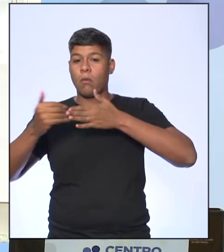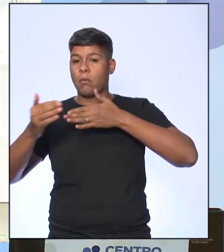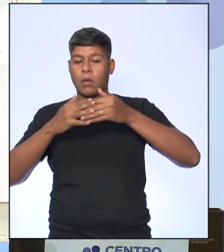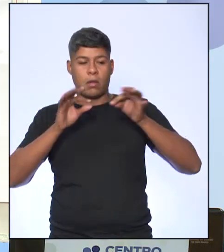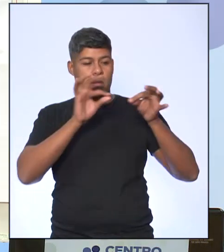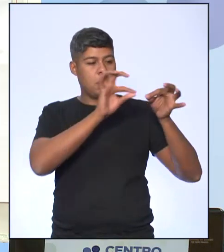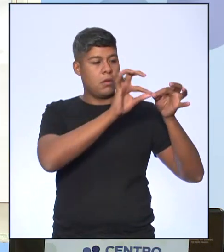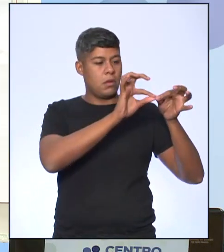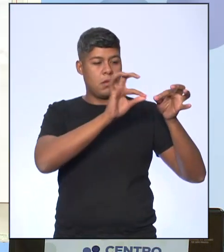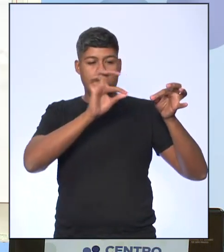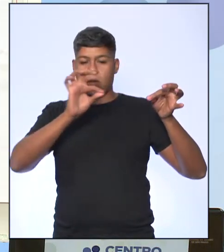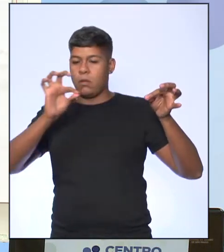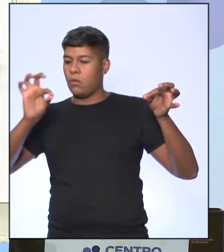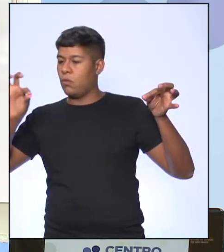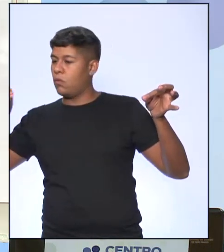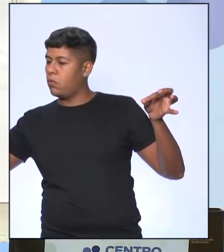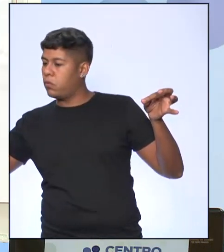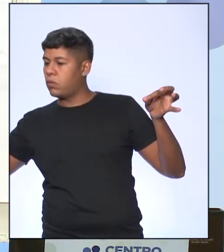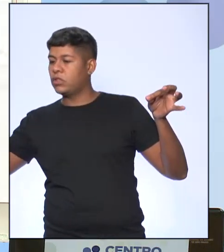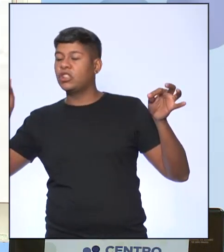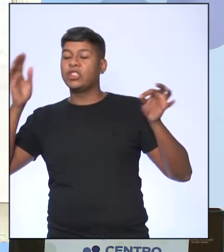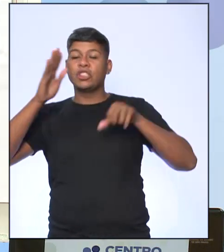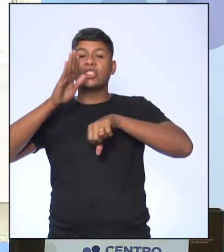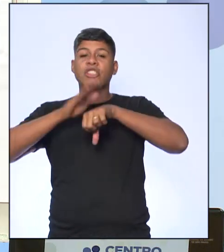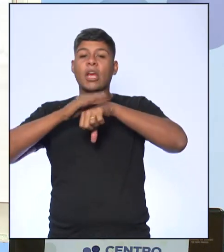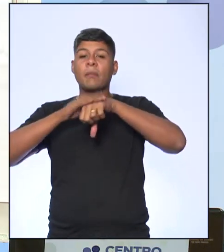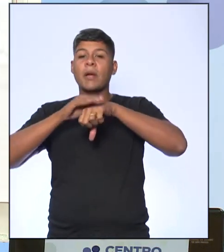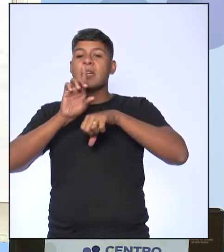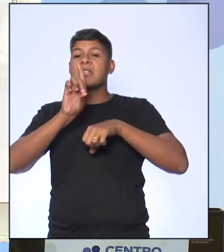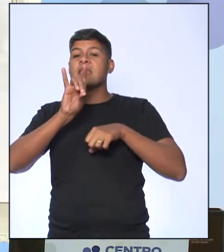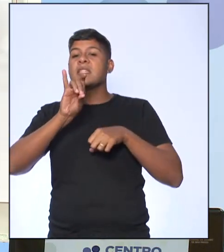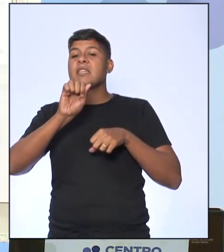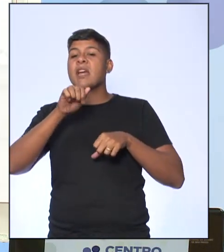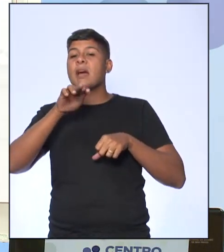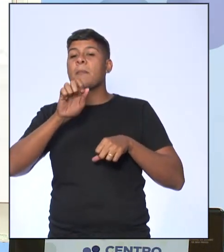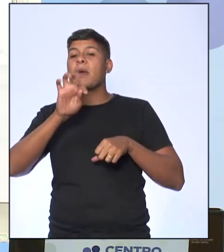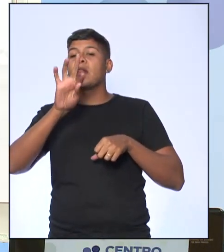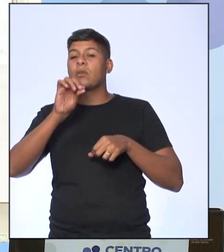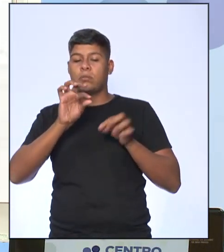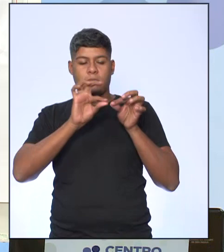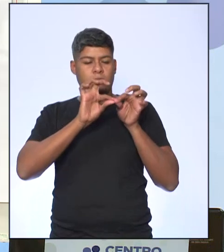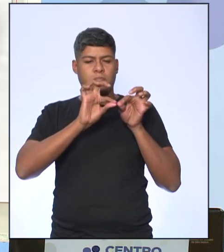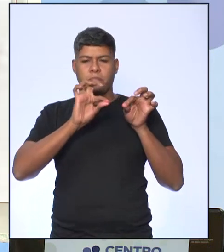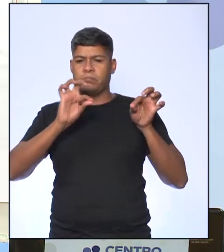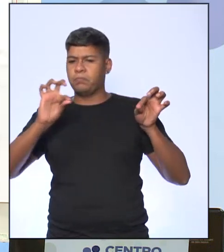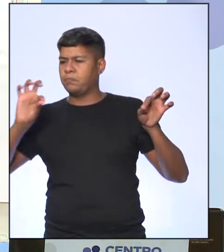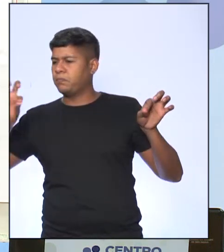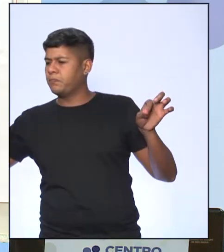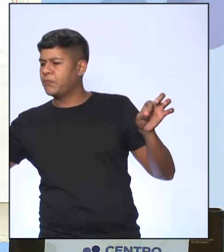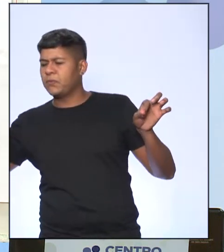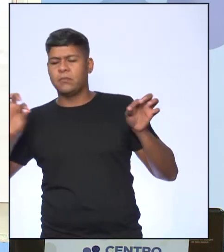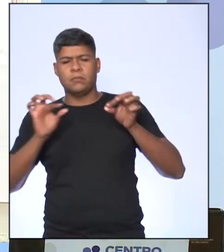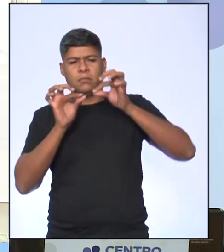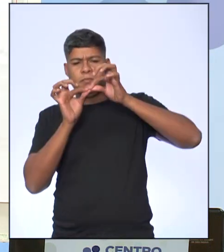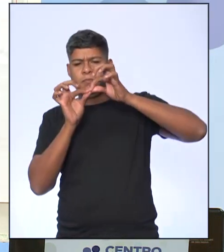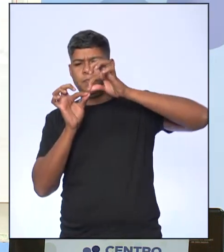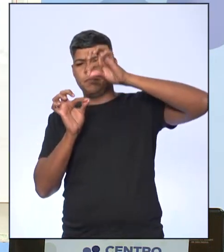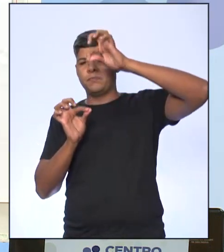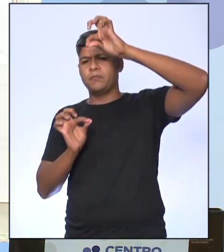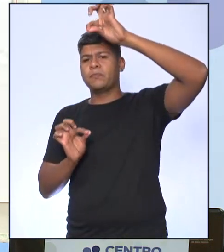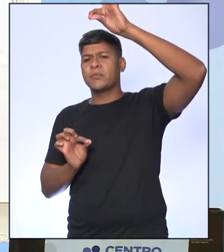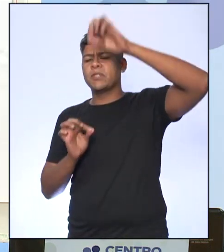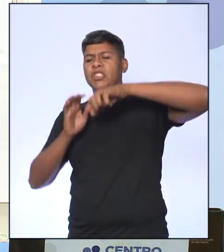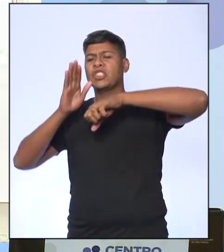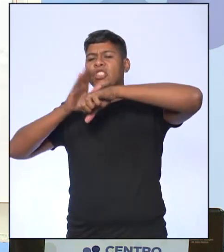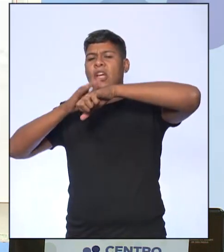uma extremidade à outra da circunferência, de uma extremidade à outra da circunferência, nós temos o que chamamos